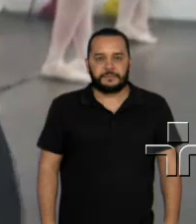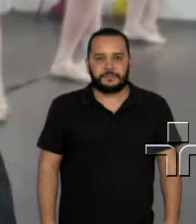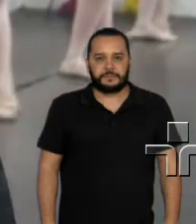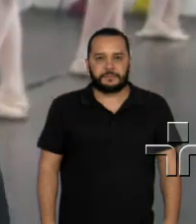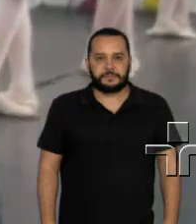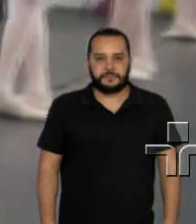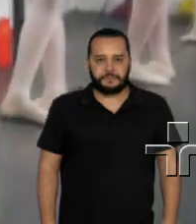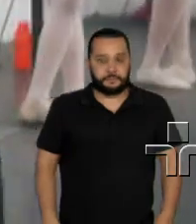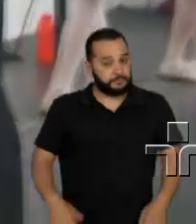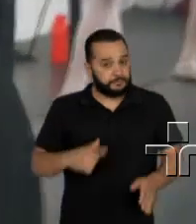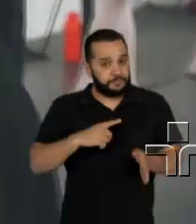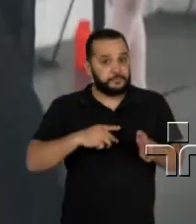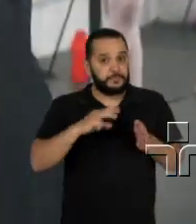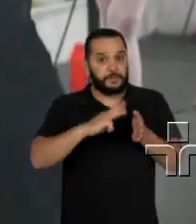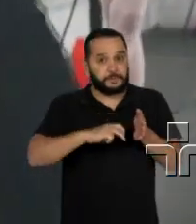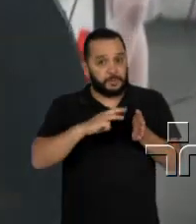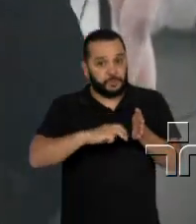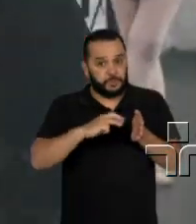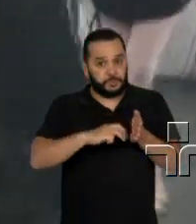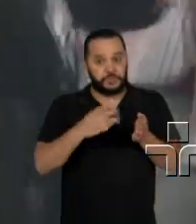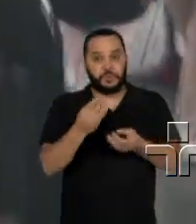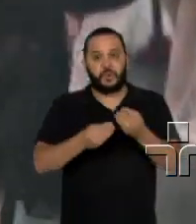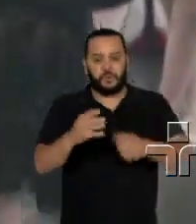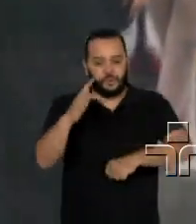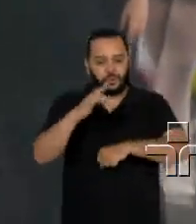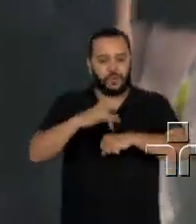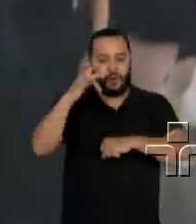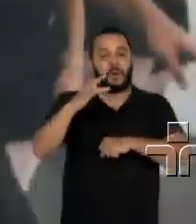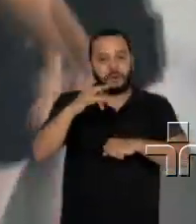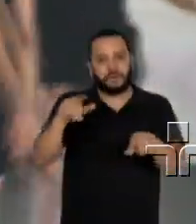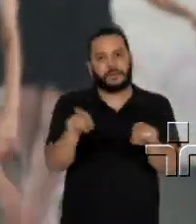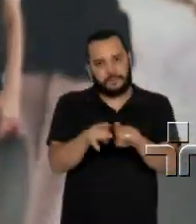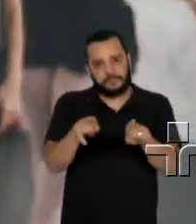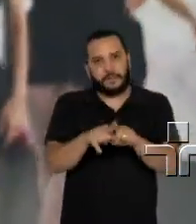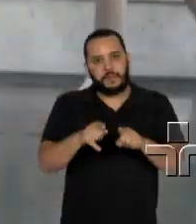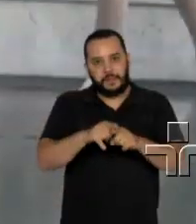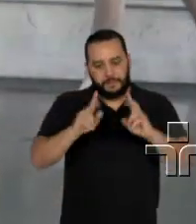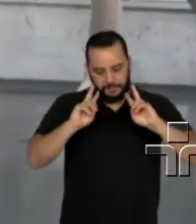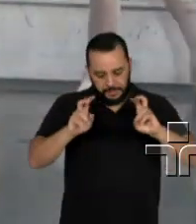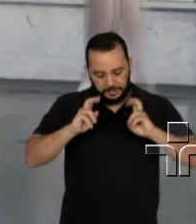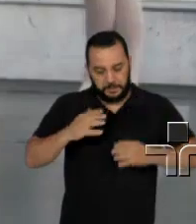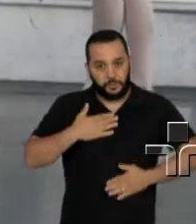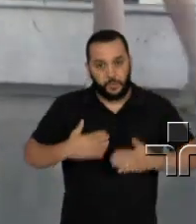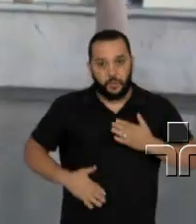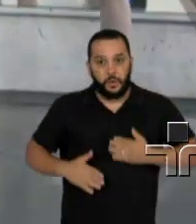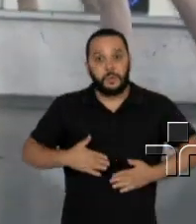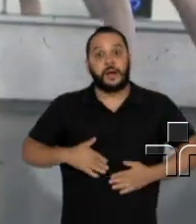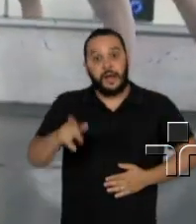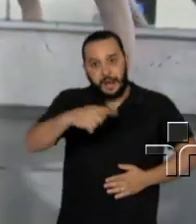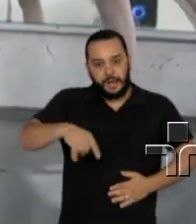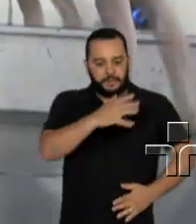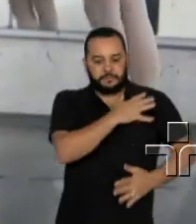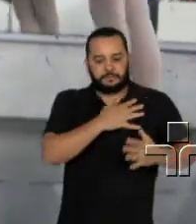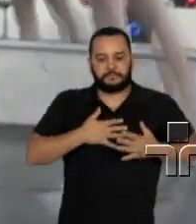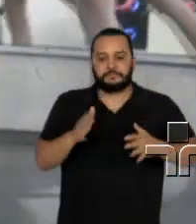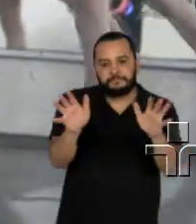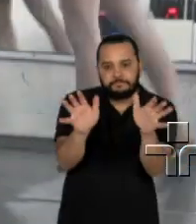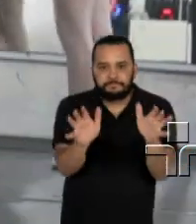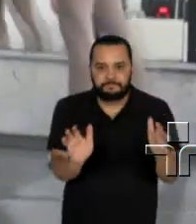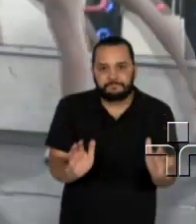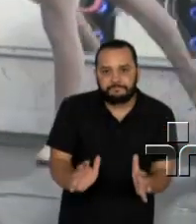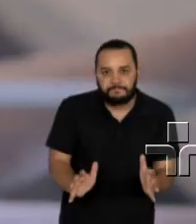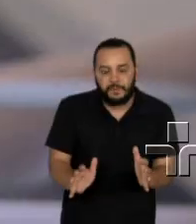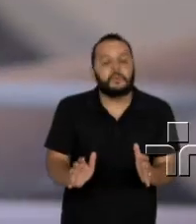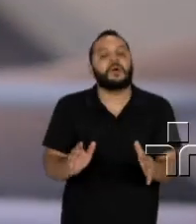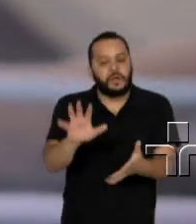a metodologia é todo através do toque da percepção corporal então as alunas toca o meu corpo sentem o movimento e depois